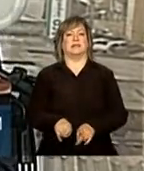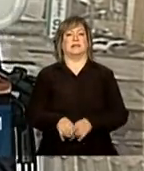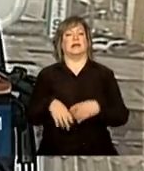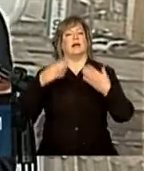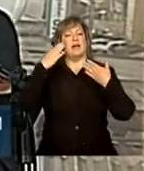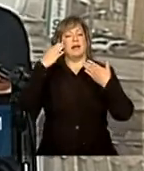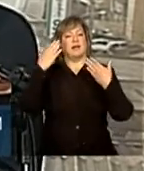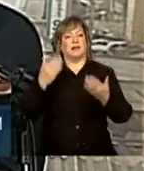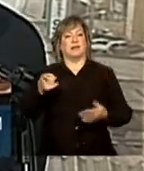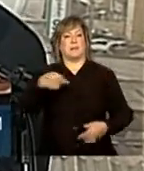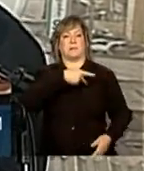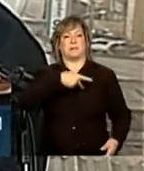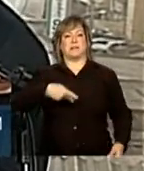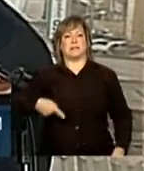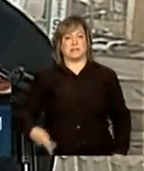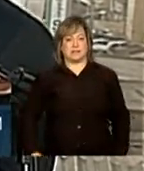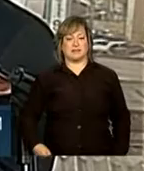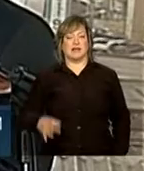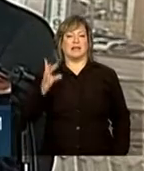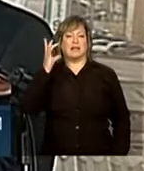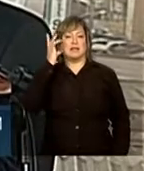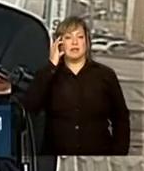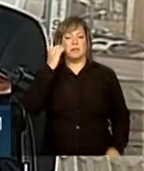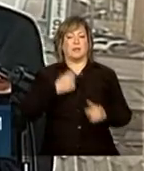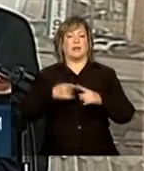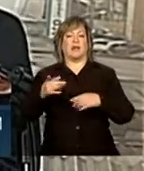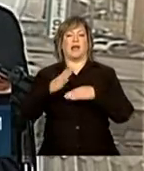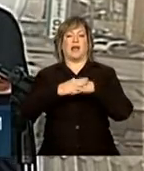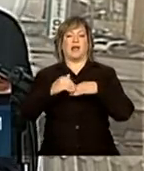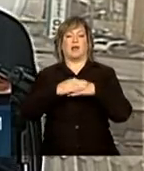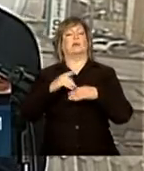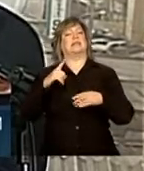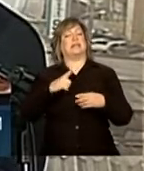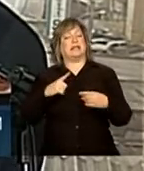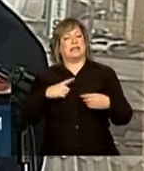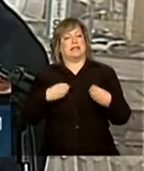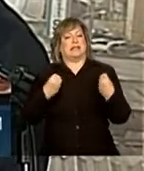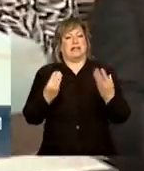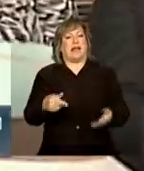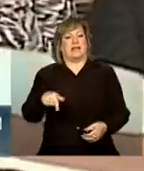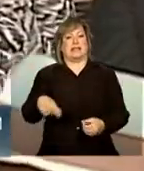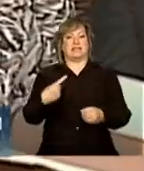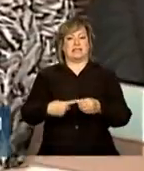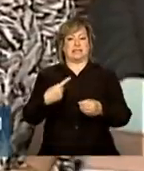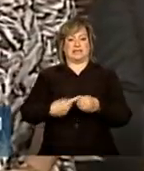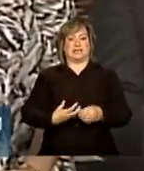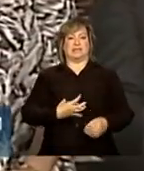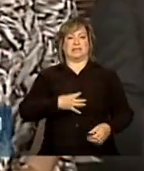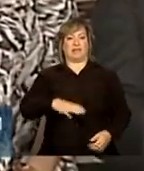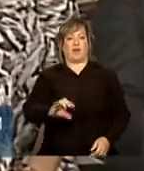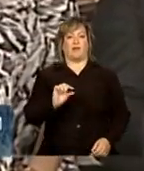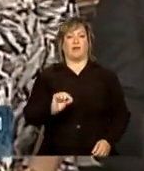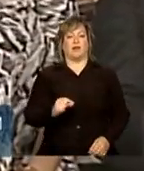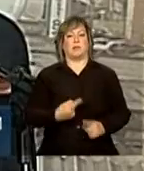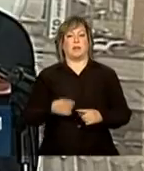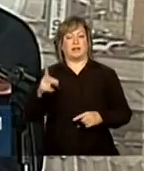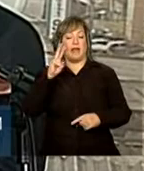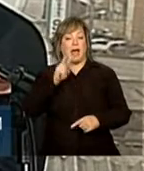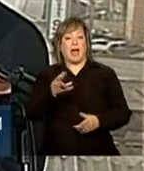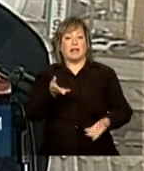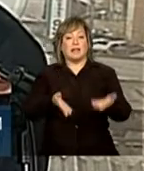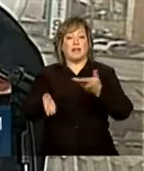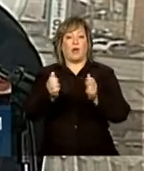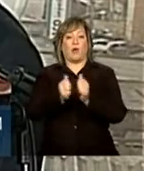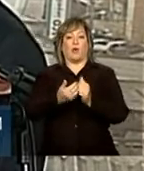agradecer à presidenta Dilma Rousseff pelo carinho que tem dispensado à cidade de Salvador, pela atenção que tem tido